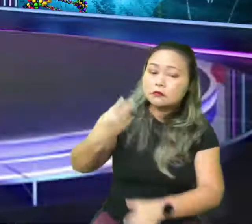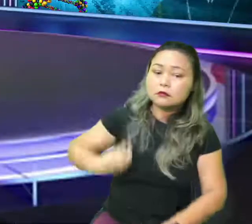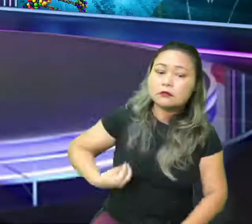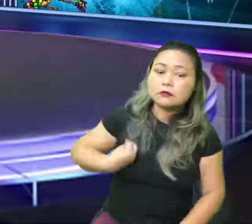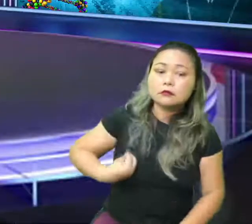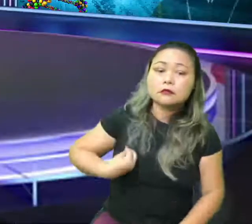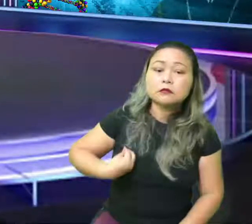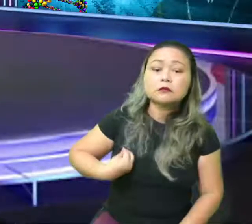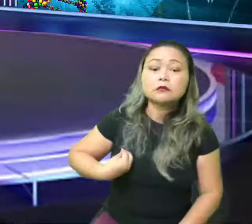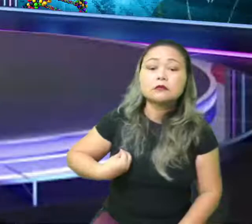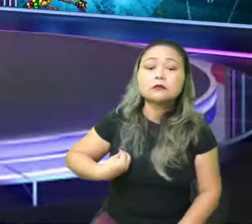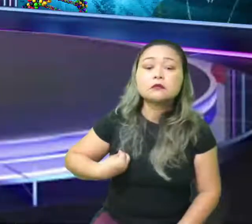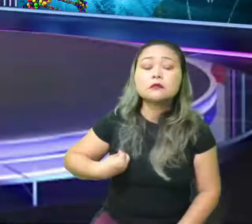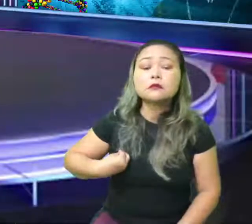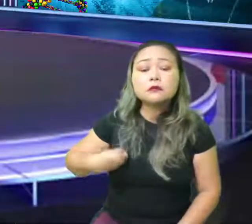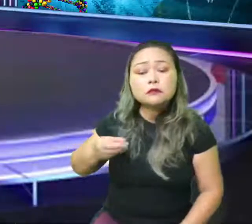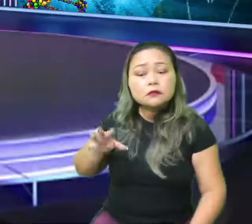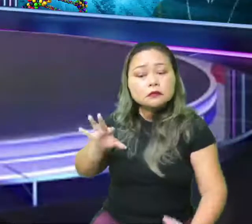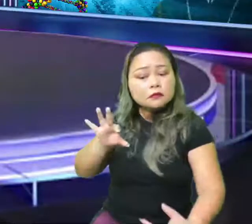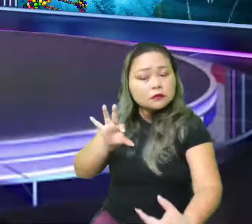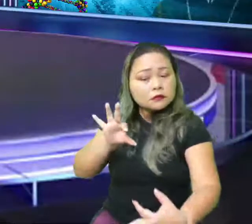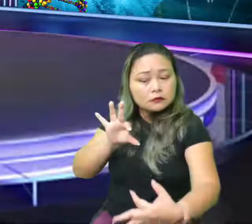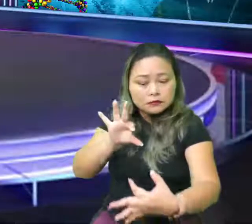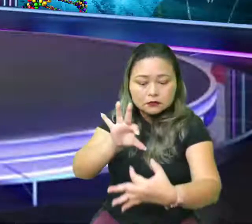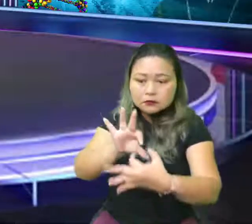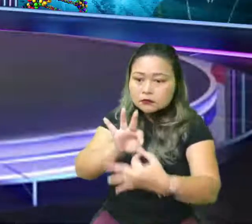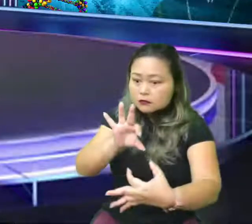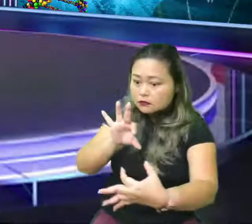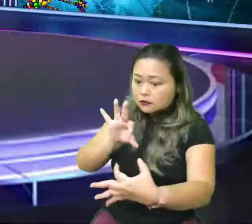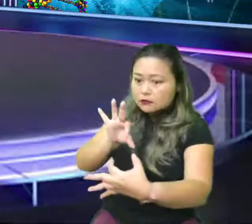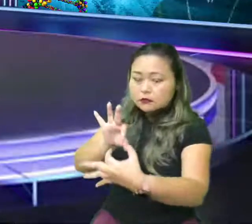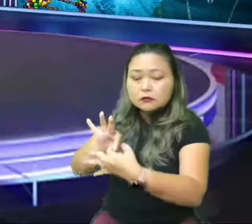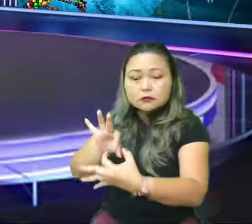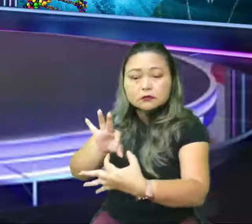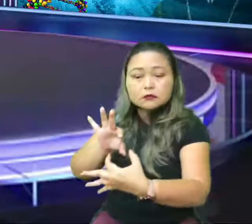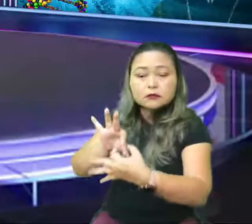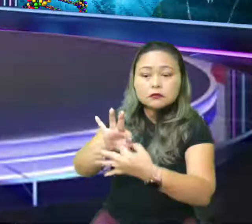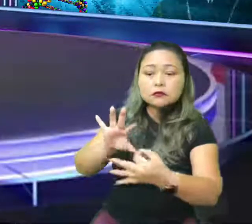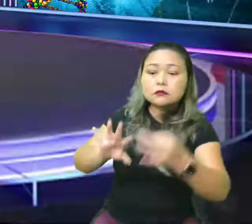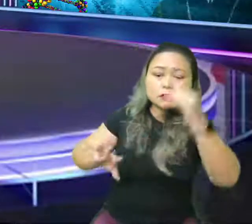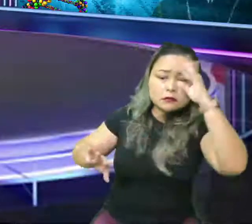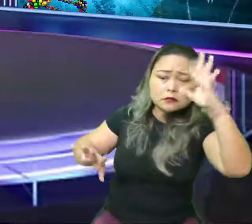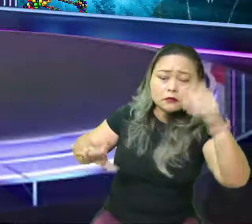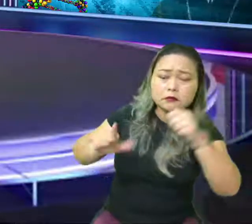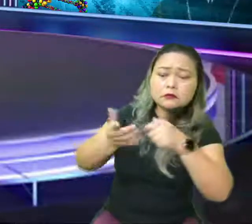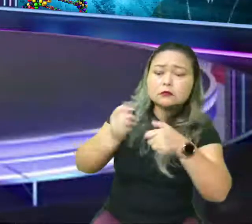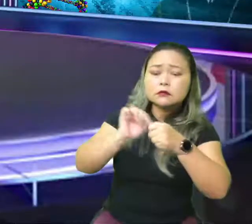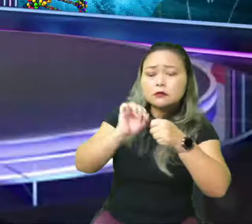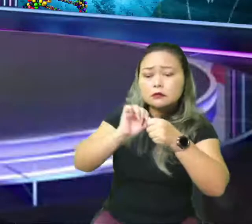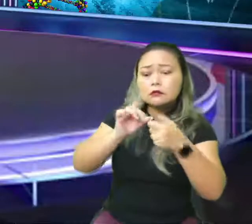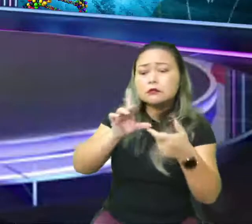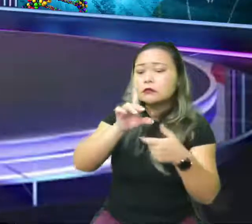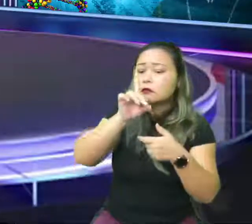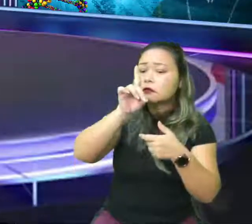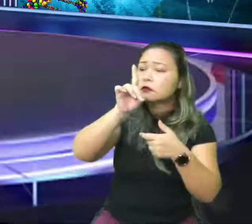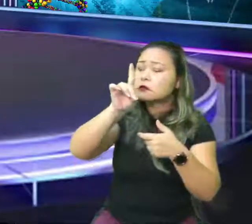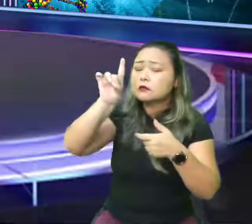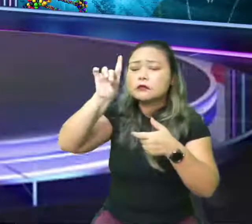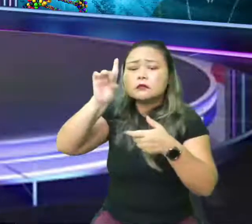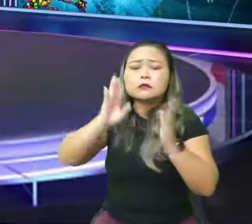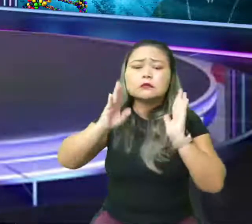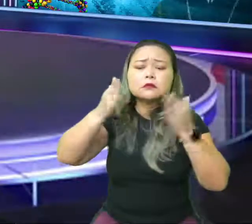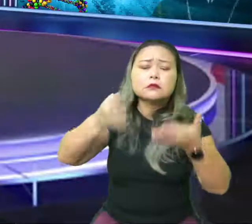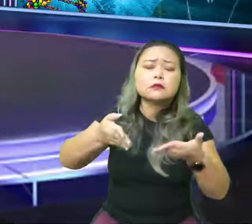vida, elas se conectam. A teoria do criacionismo, ela